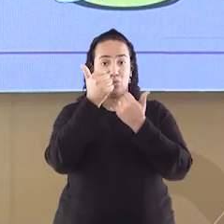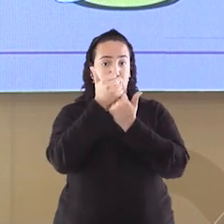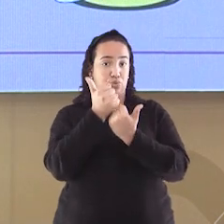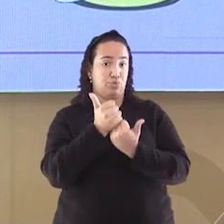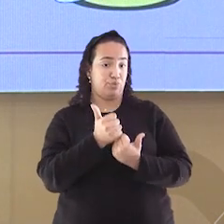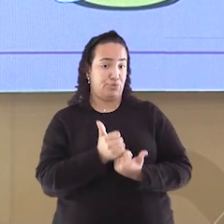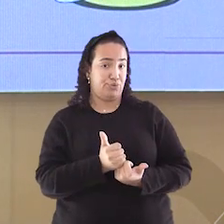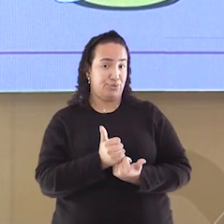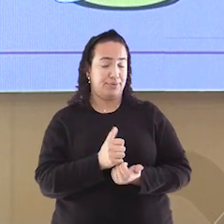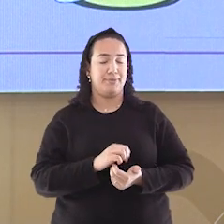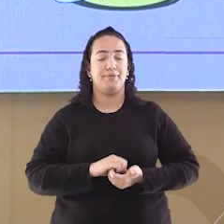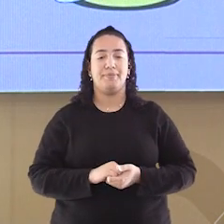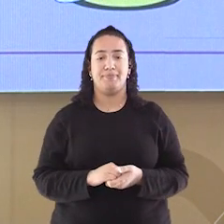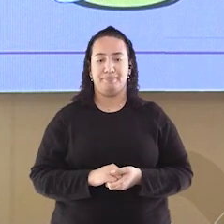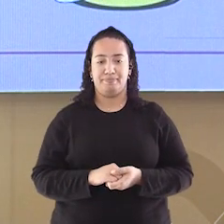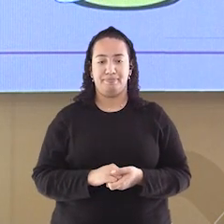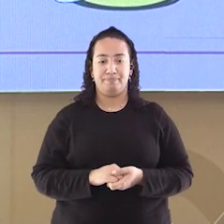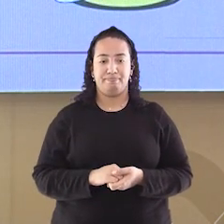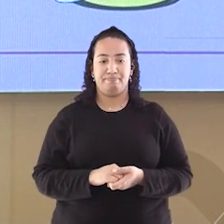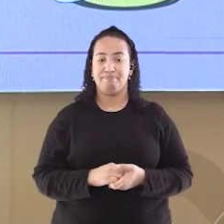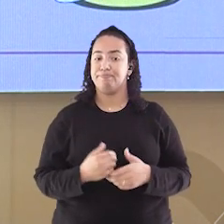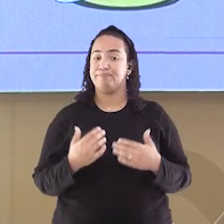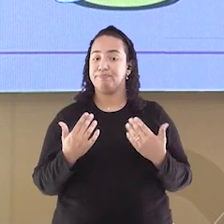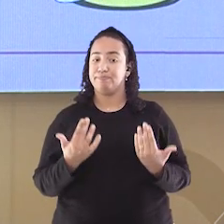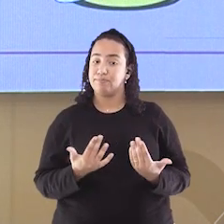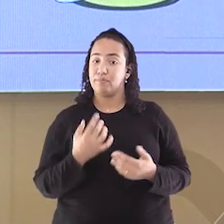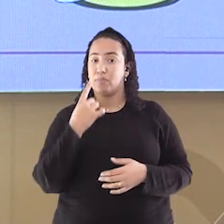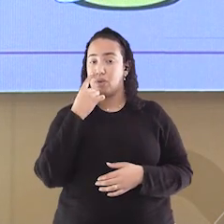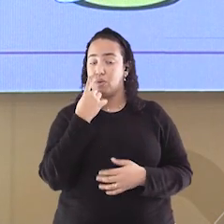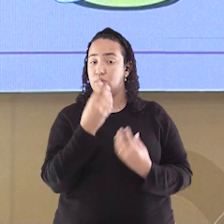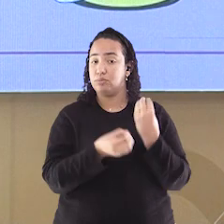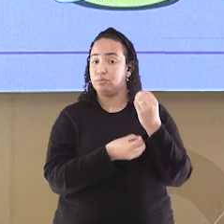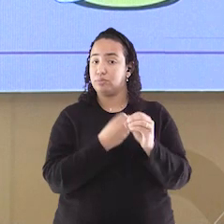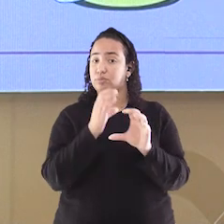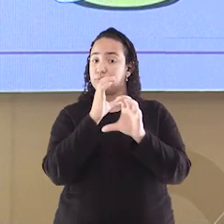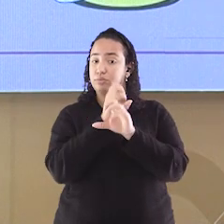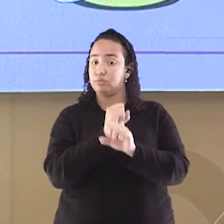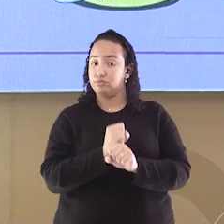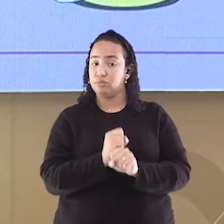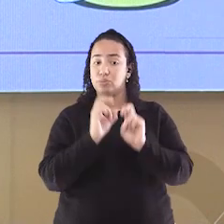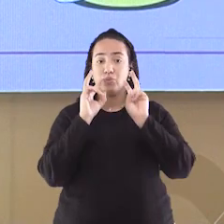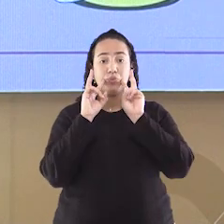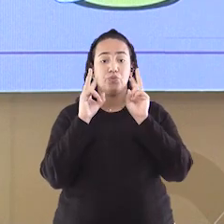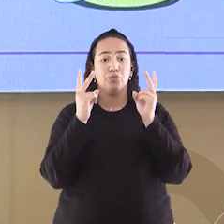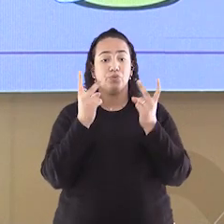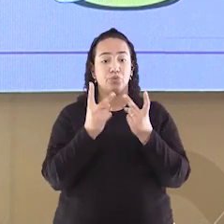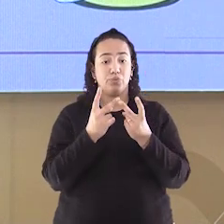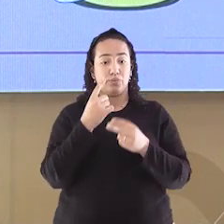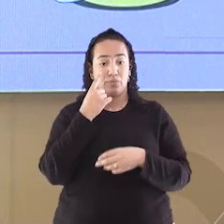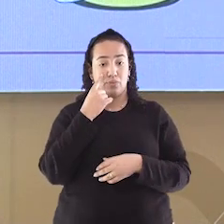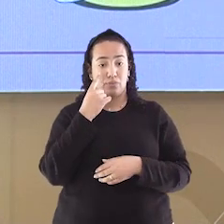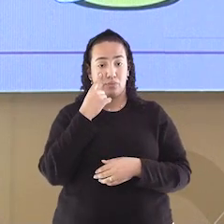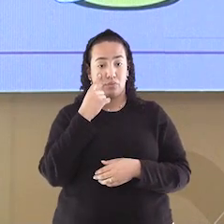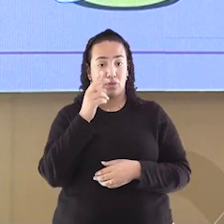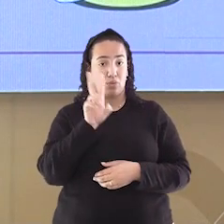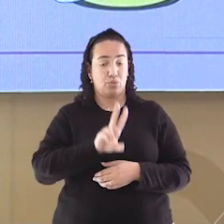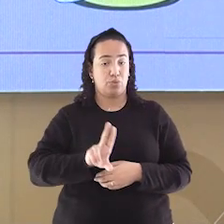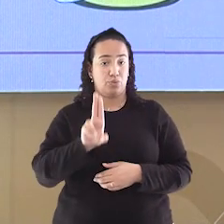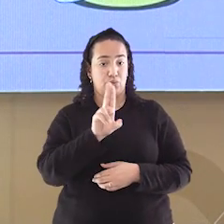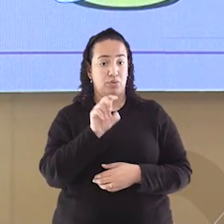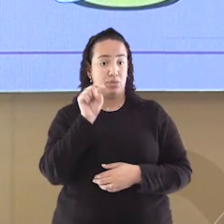pelos valores correspondentes. Nesse caso, para calcular o volume da latinha, eu peguei essa fórmula